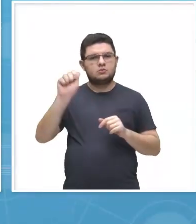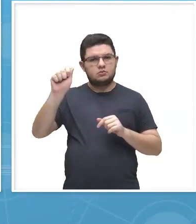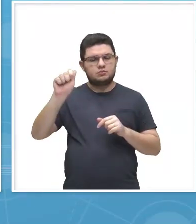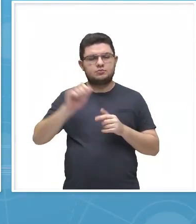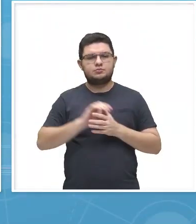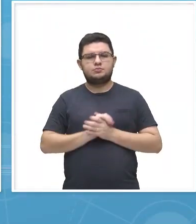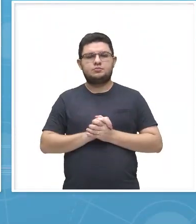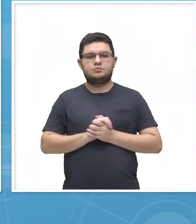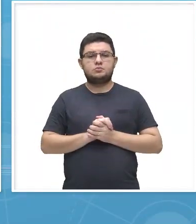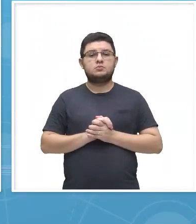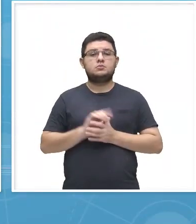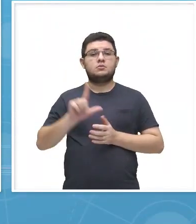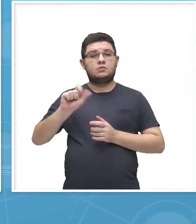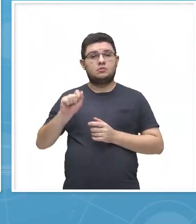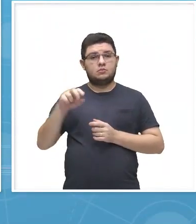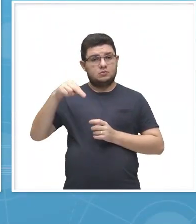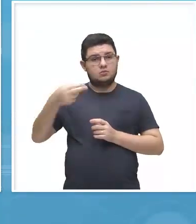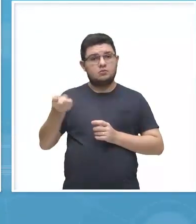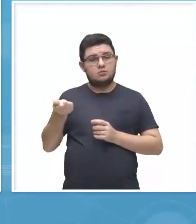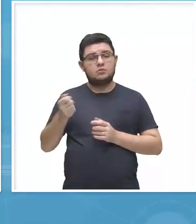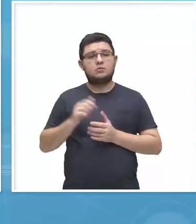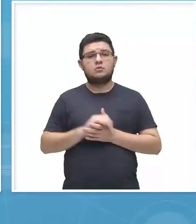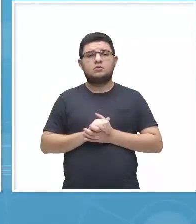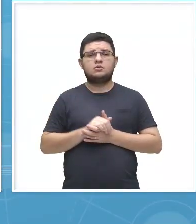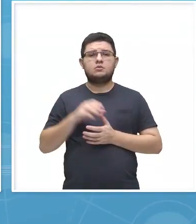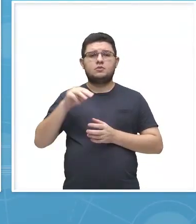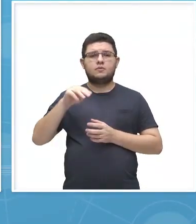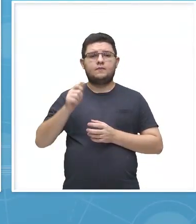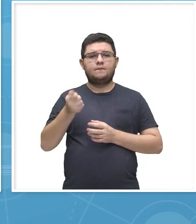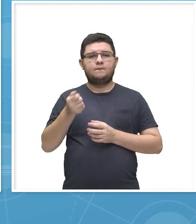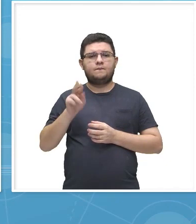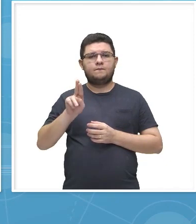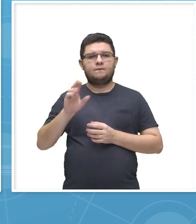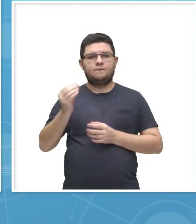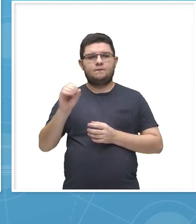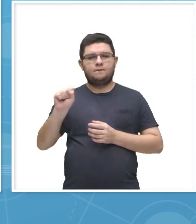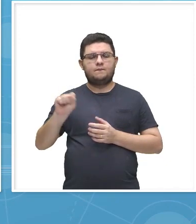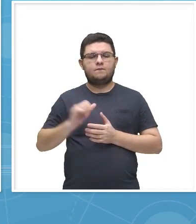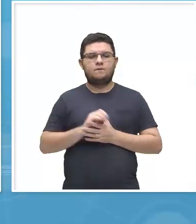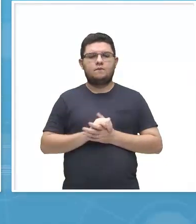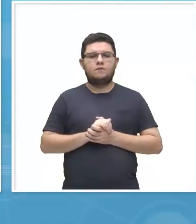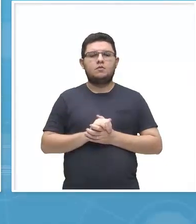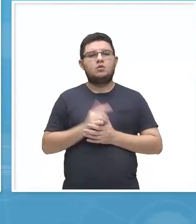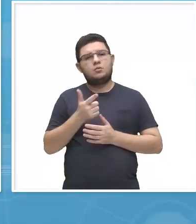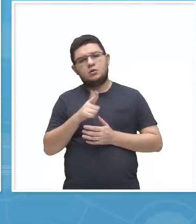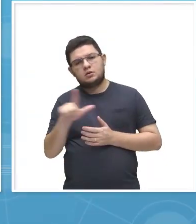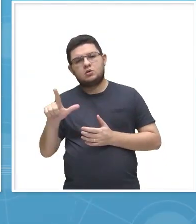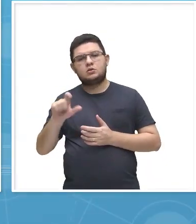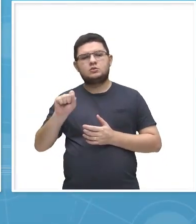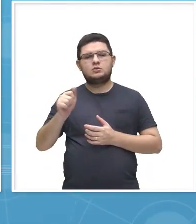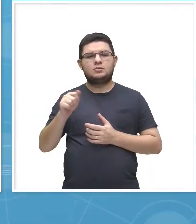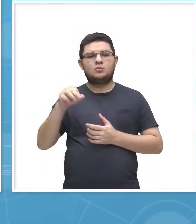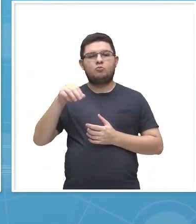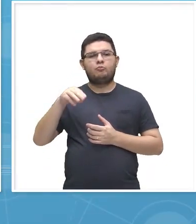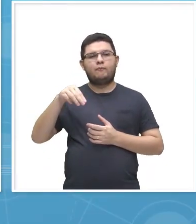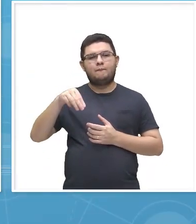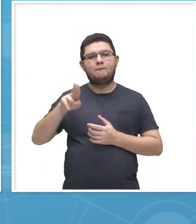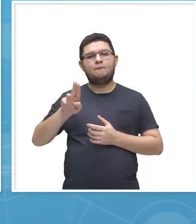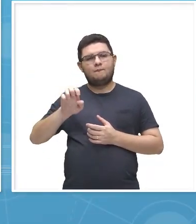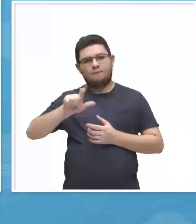que mais Alana Marcos é o Samuel também é Saimon